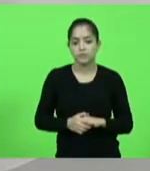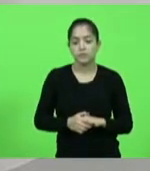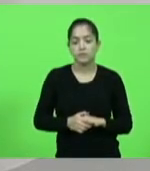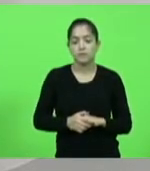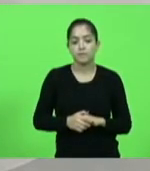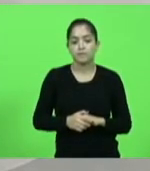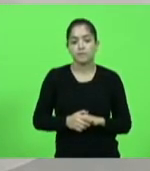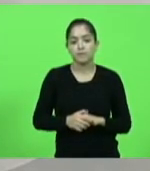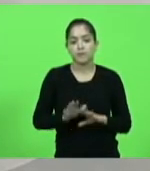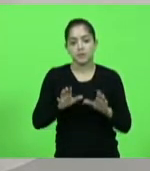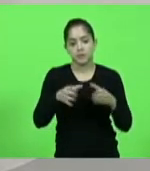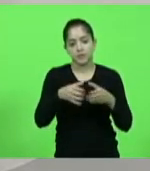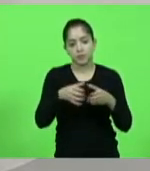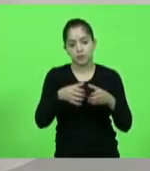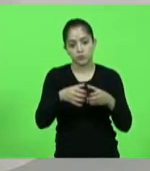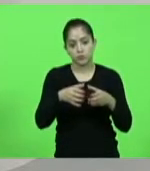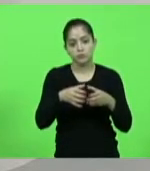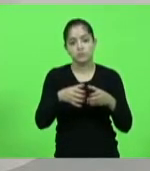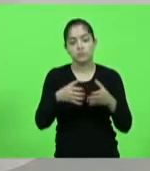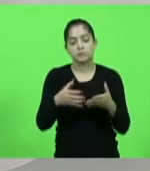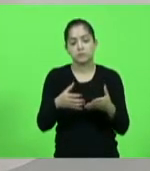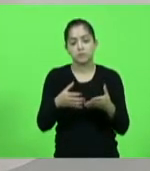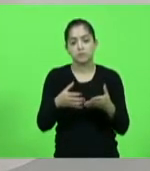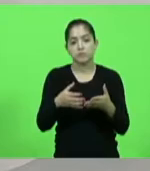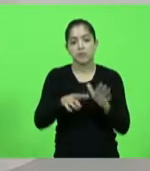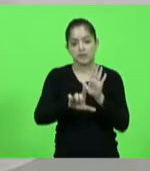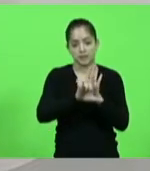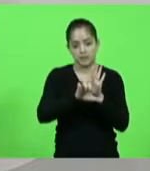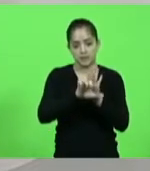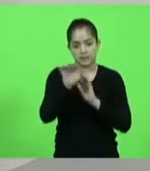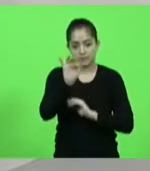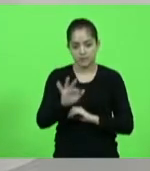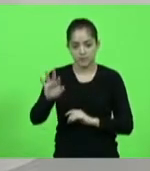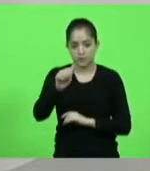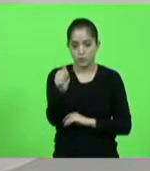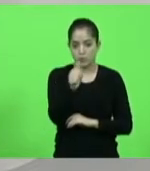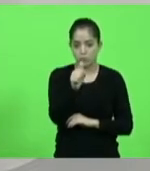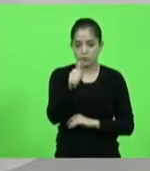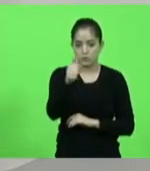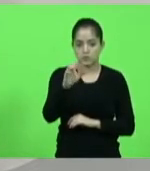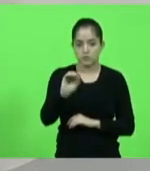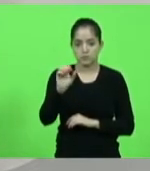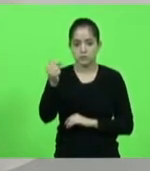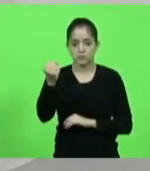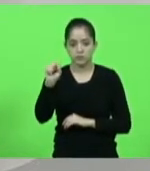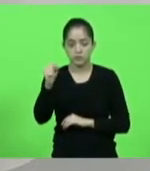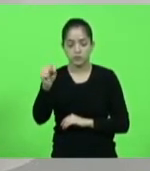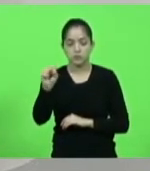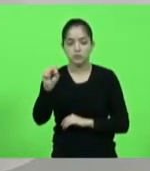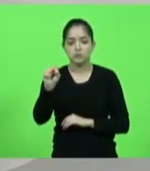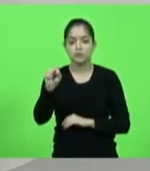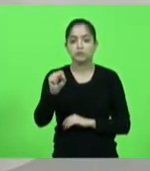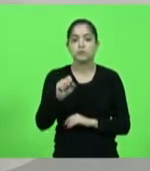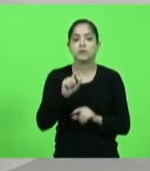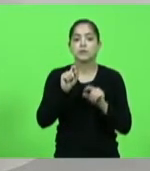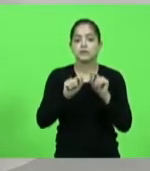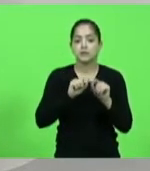instituição da Lei Federal 11.108, de 7 de abril de 2005, que